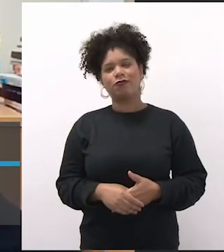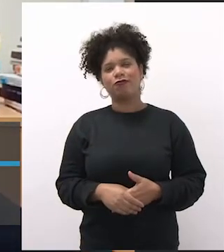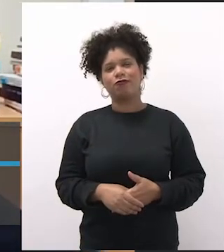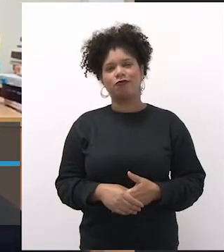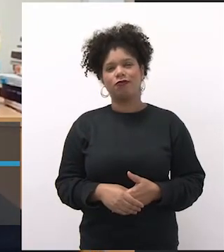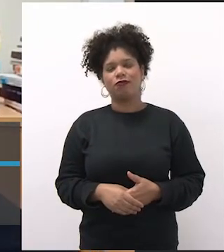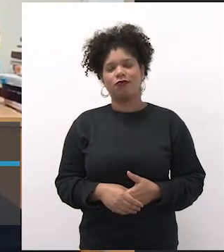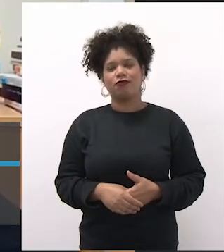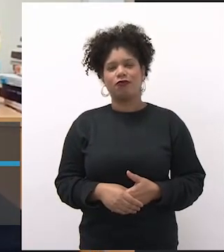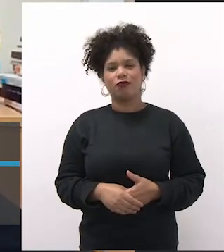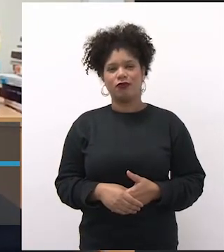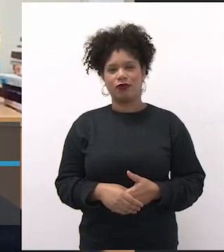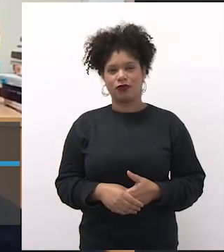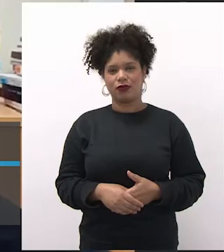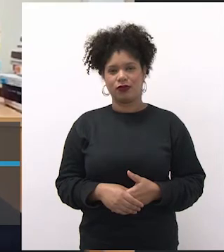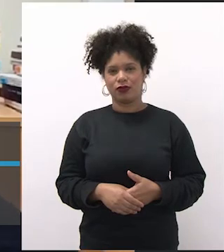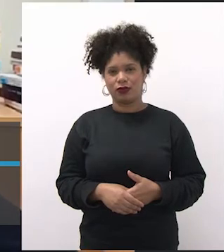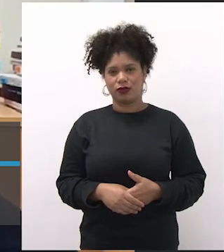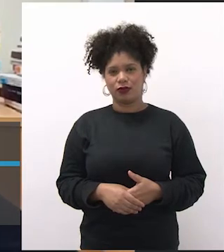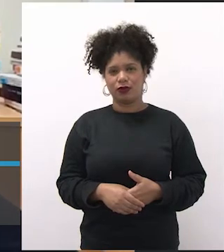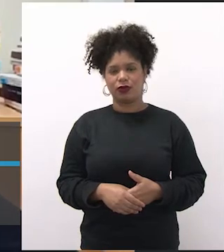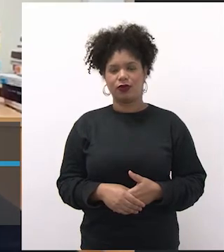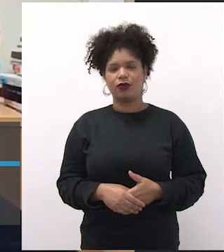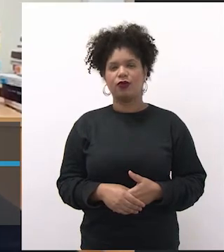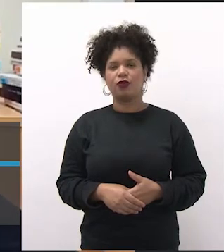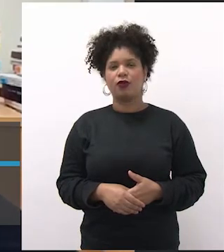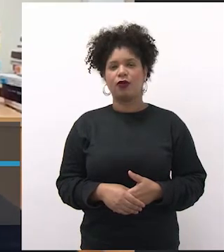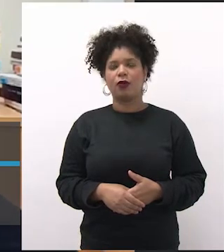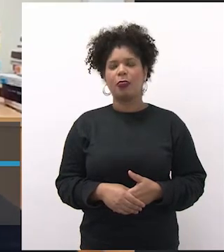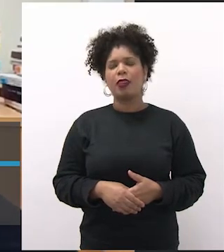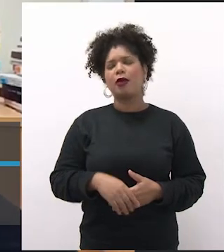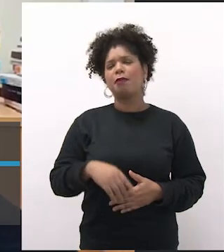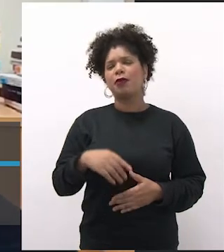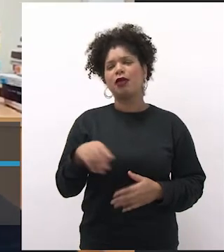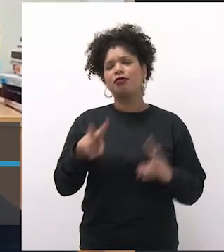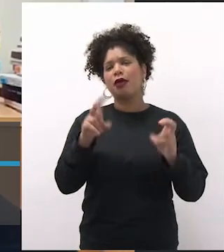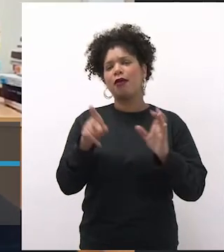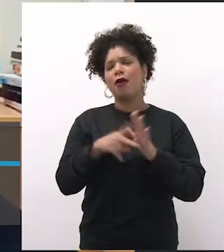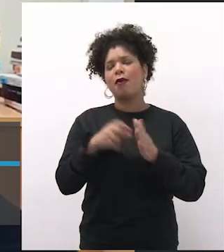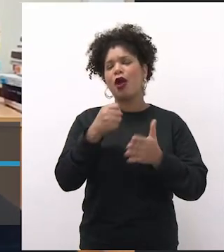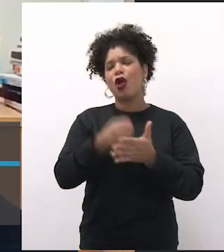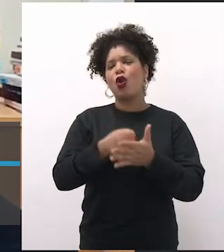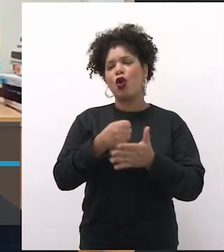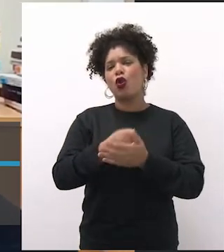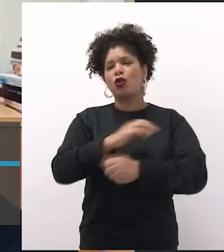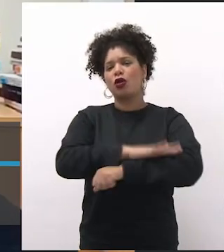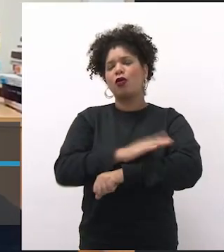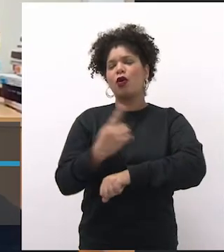vocês consideram ser, de fato, uma luta antirracista?